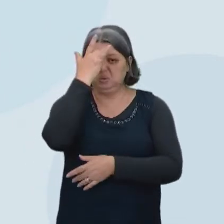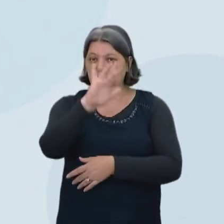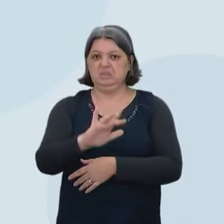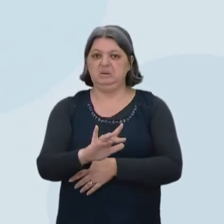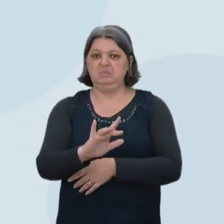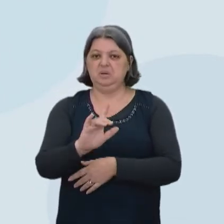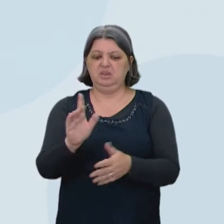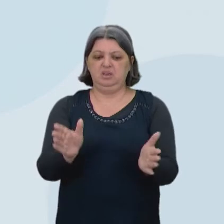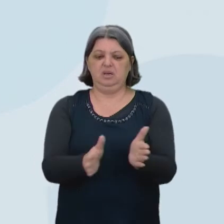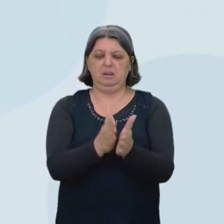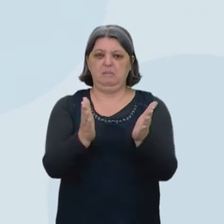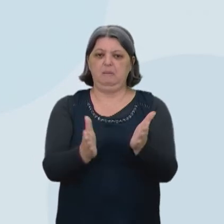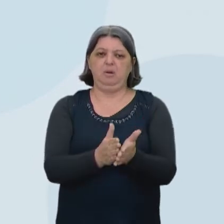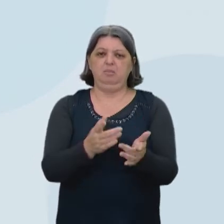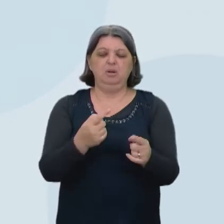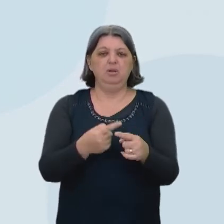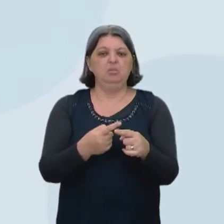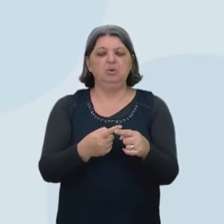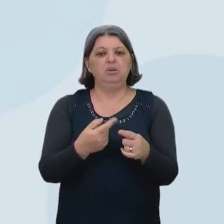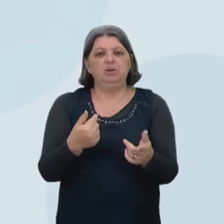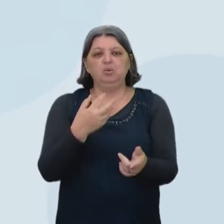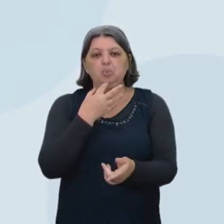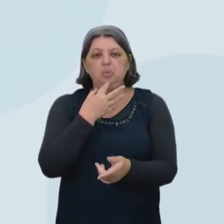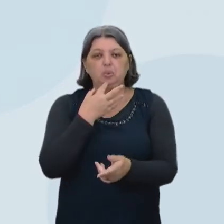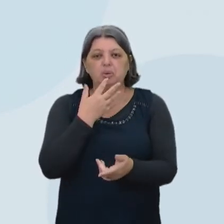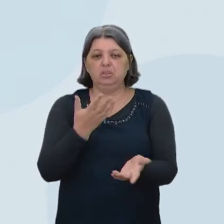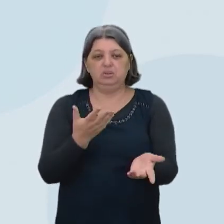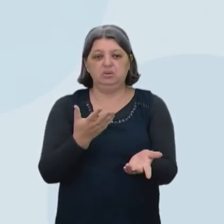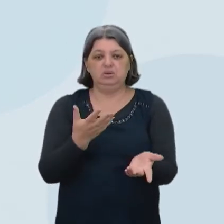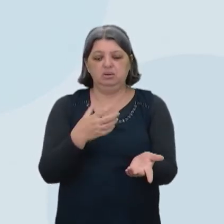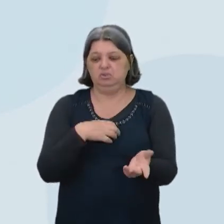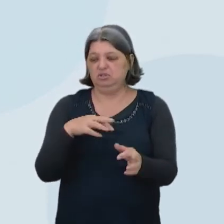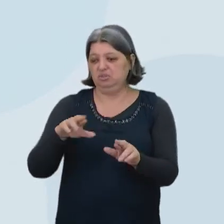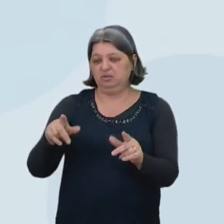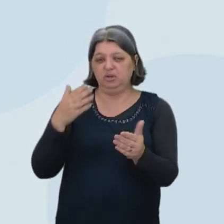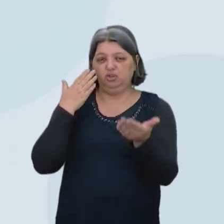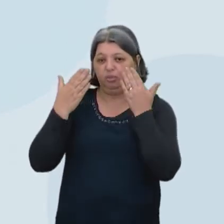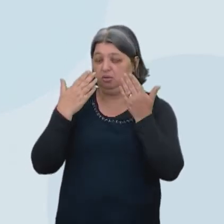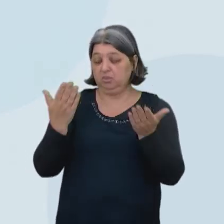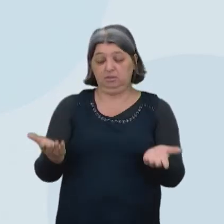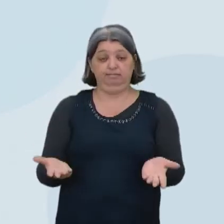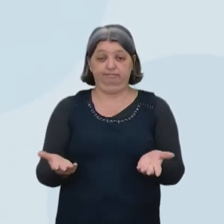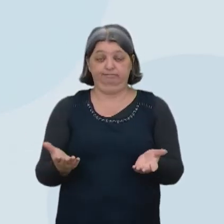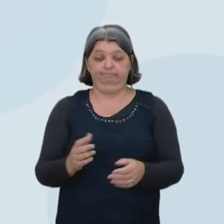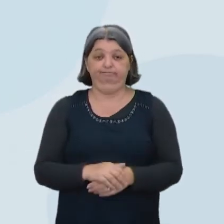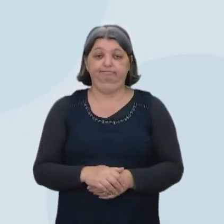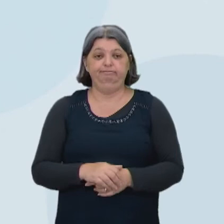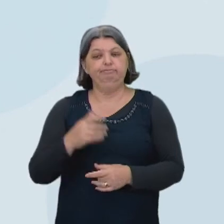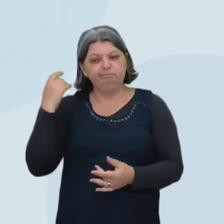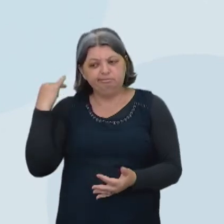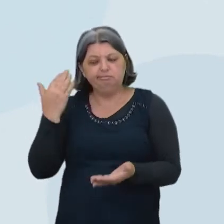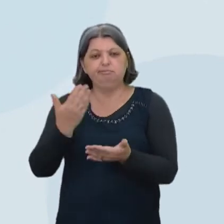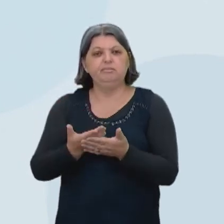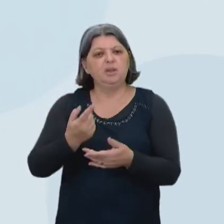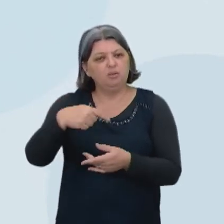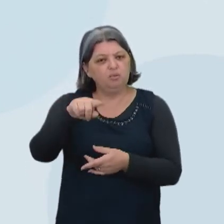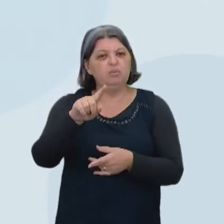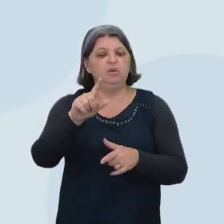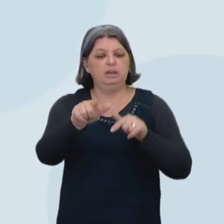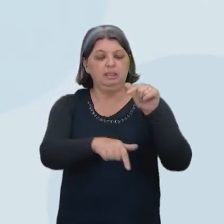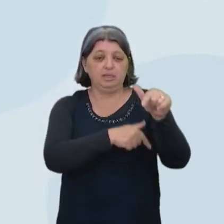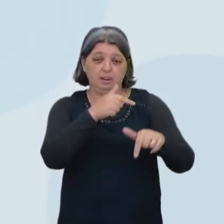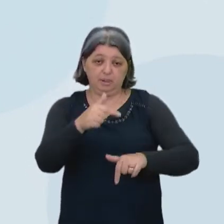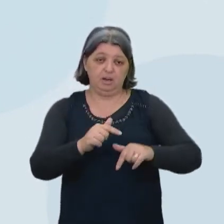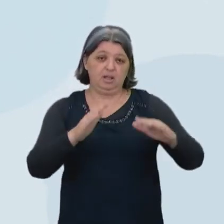era pobre, porque eu não conhecia uma situação diferente para comparar. Até o dia em que fui trabalhar numa casa de família